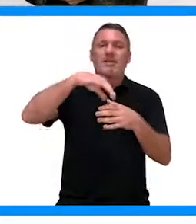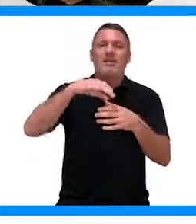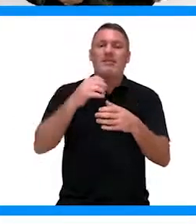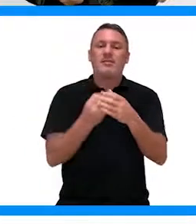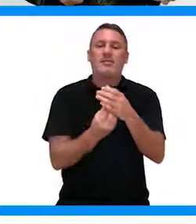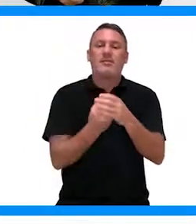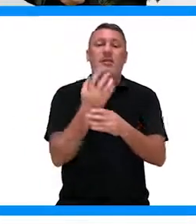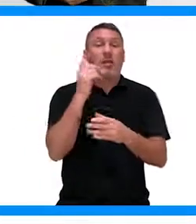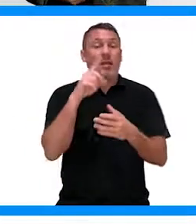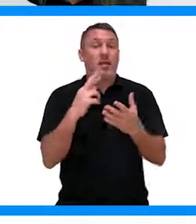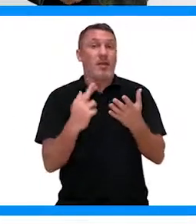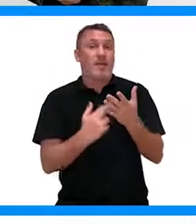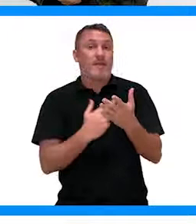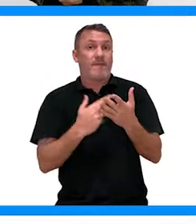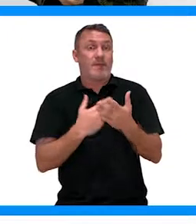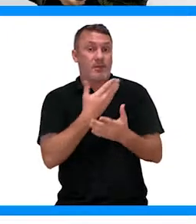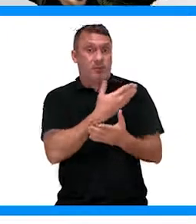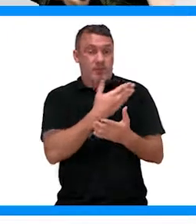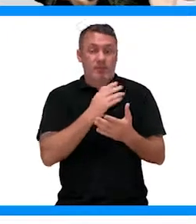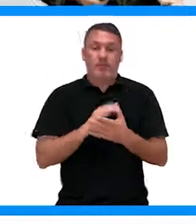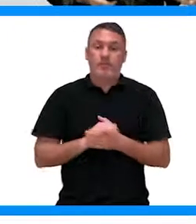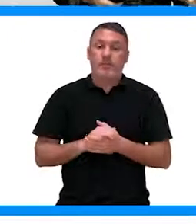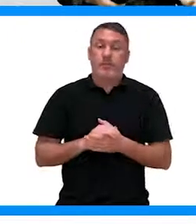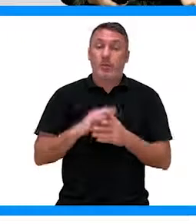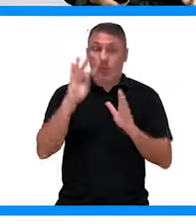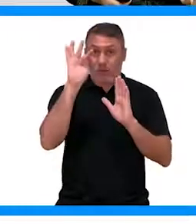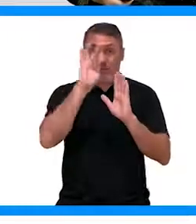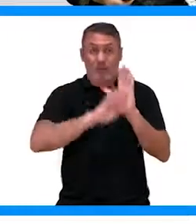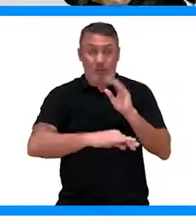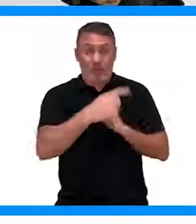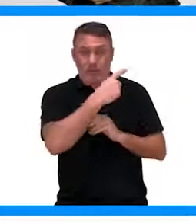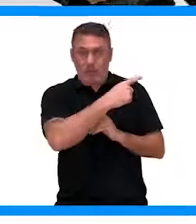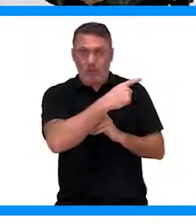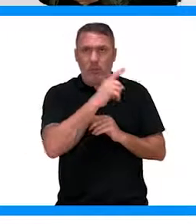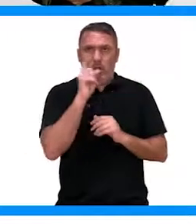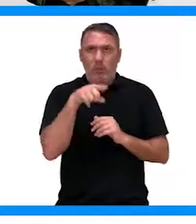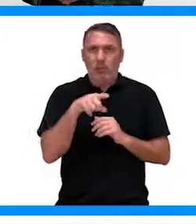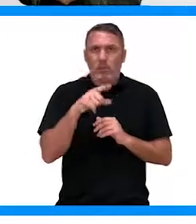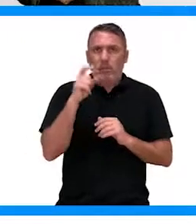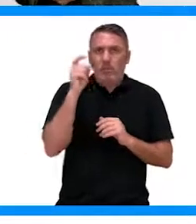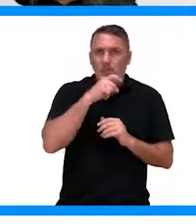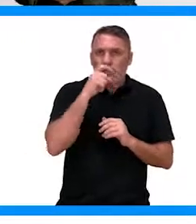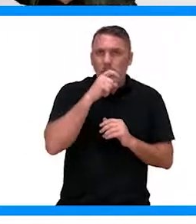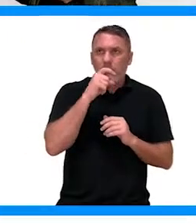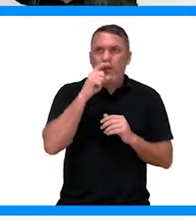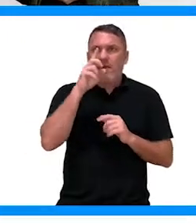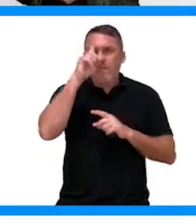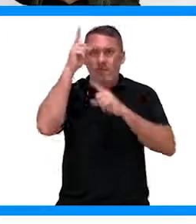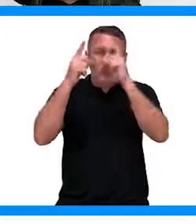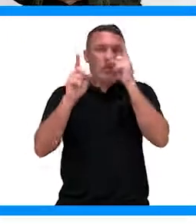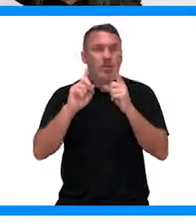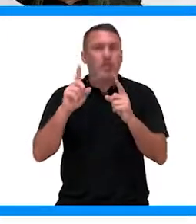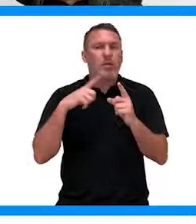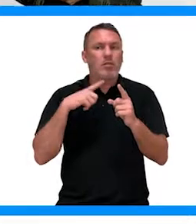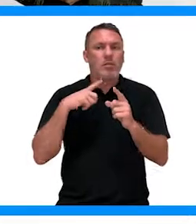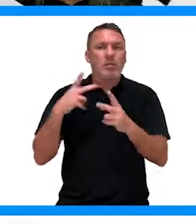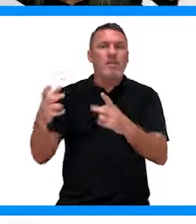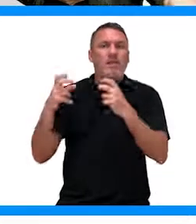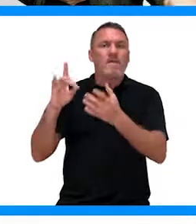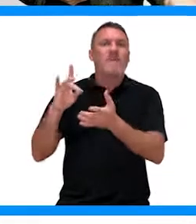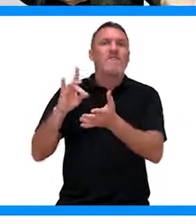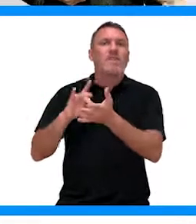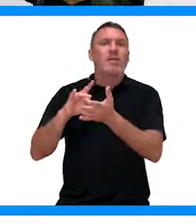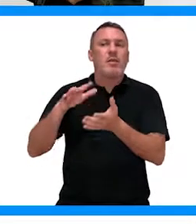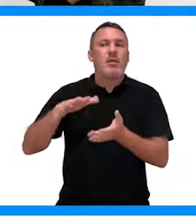Sobre sementes, de uma revista chamada Vida Simples. Esse texto, ele não é fictício, mas ele foi feito com base